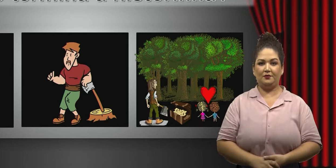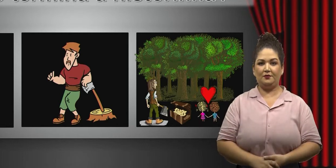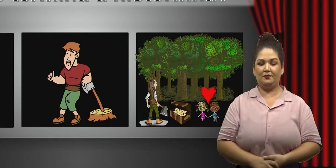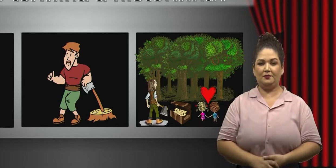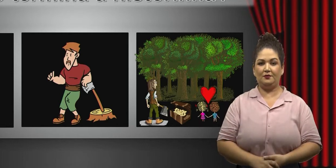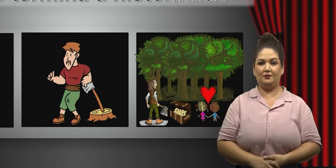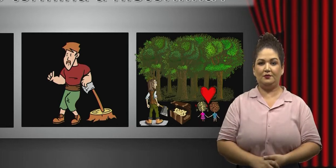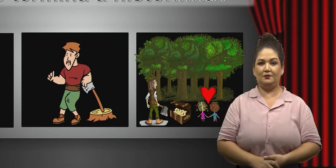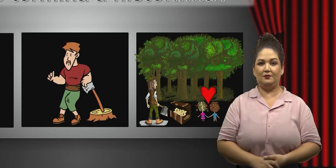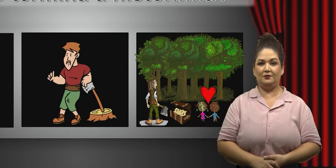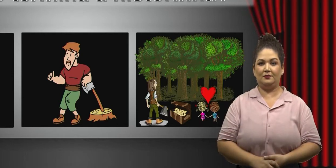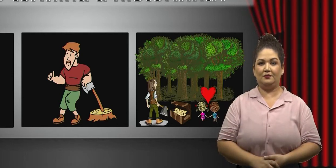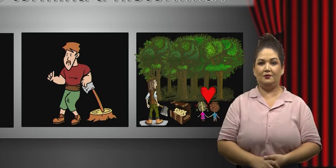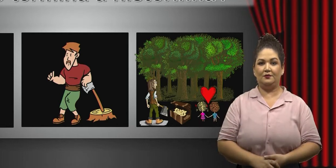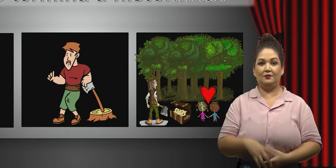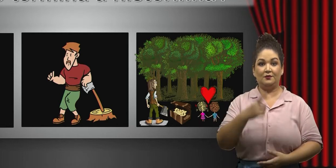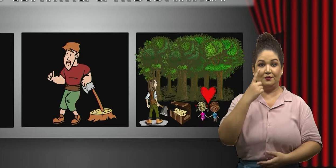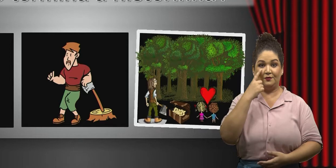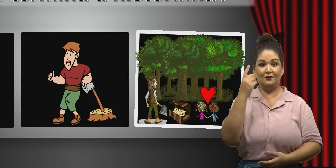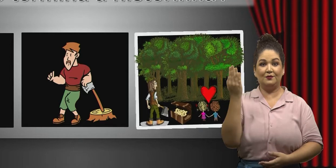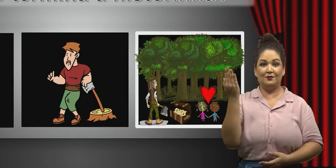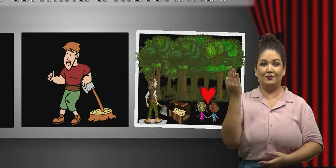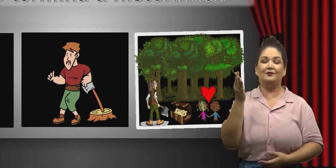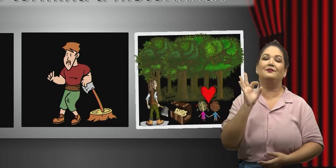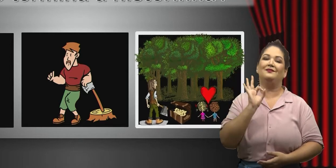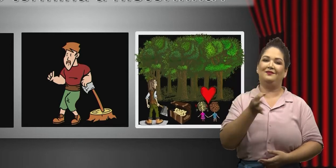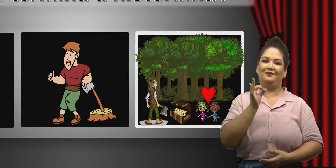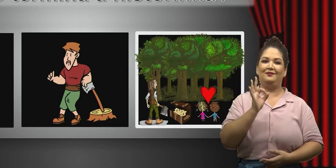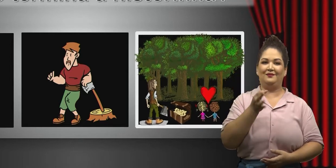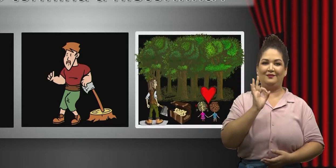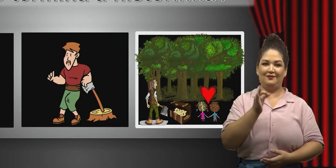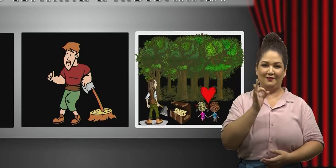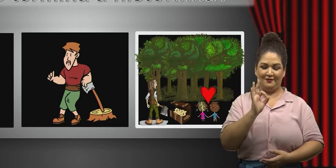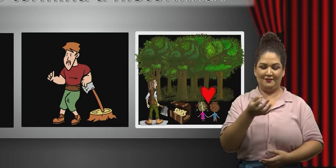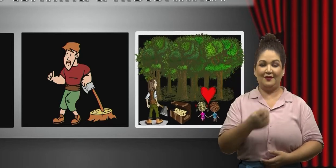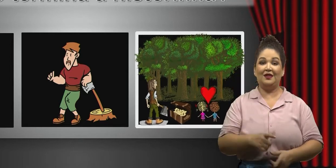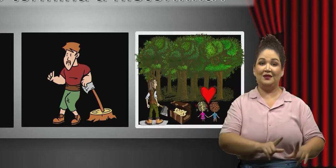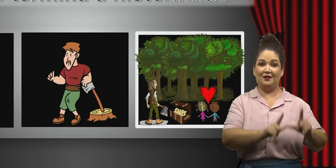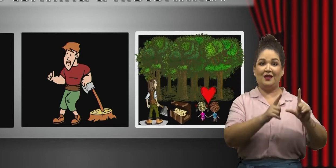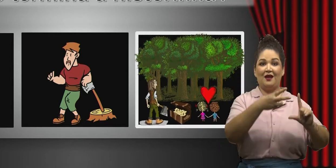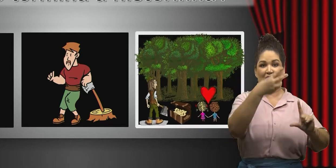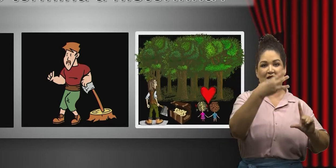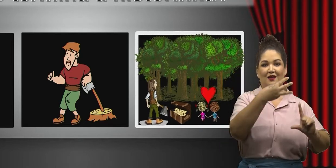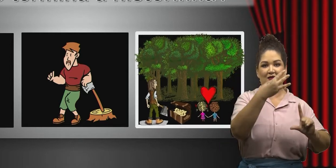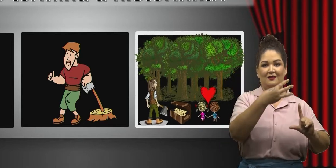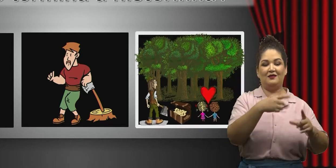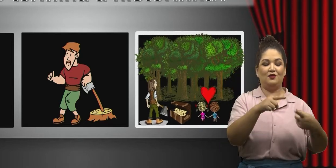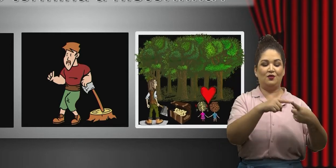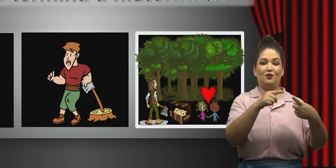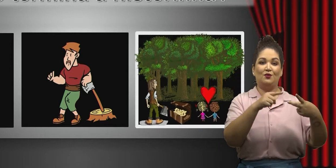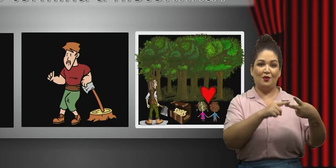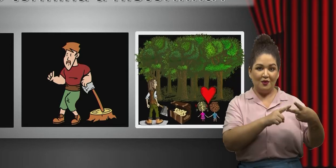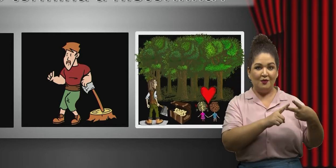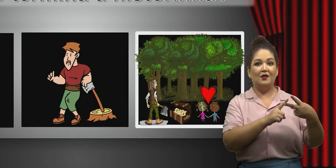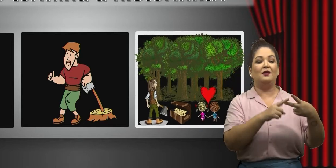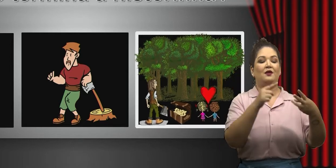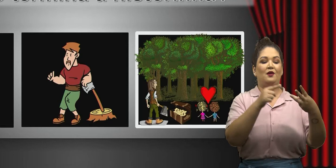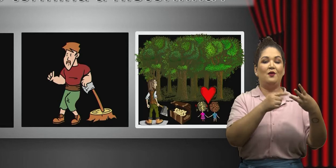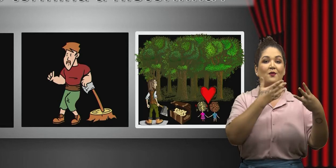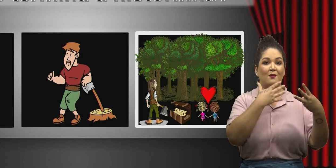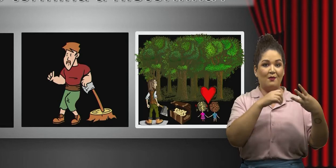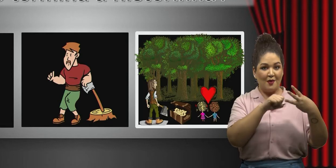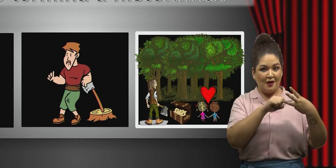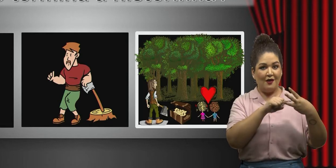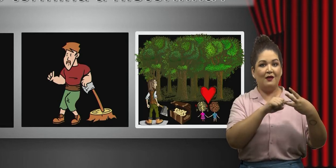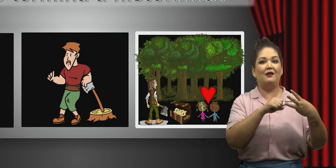a opção correta? Olha só, é a opção 3. João, Maria e